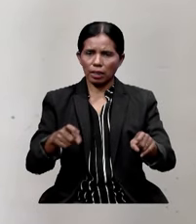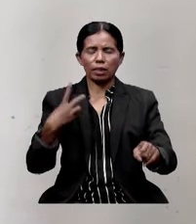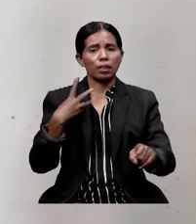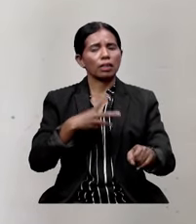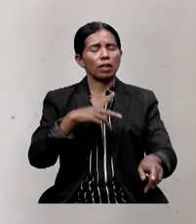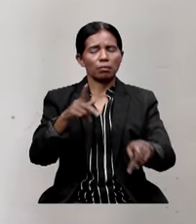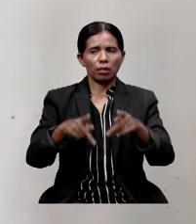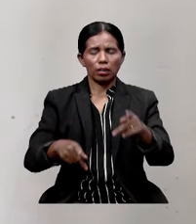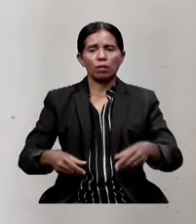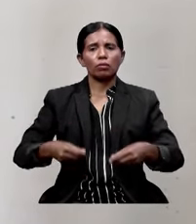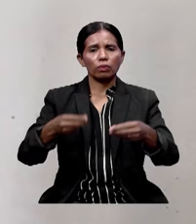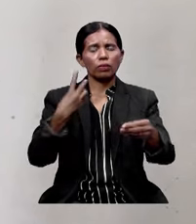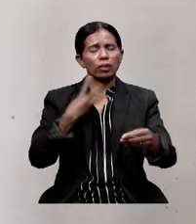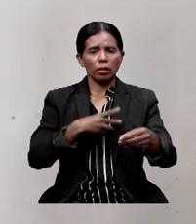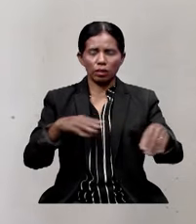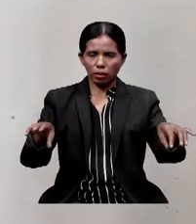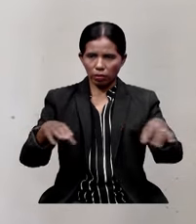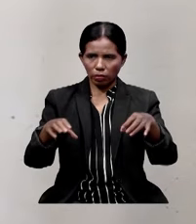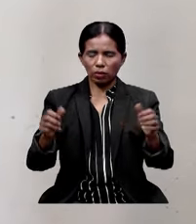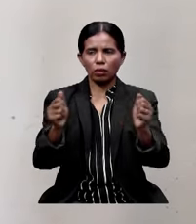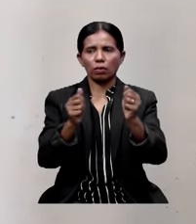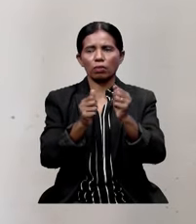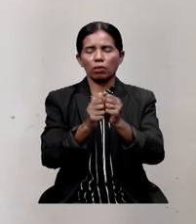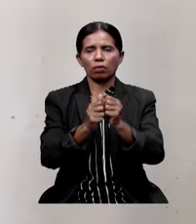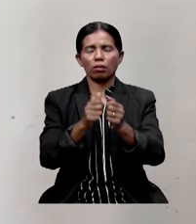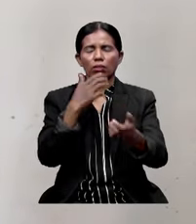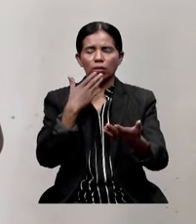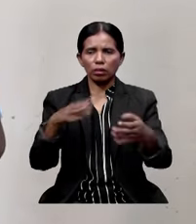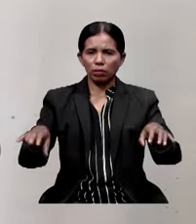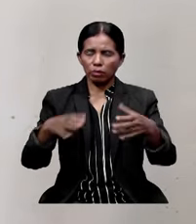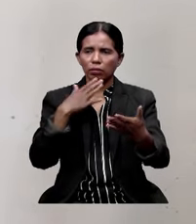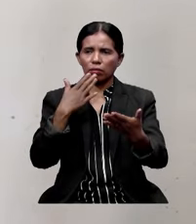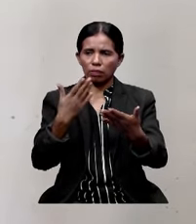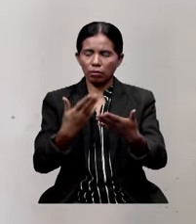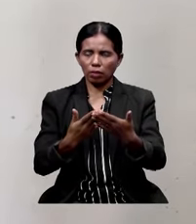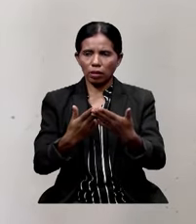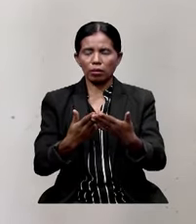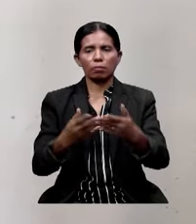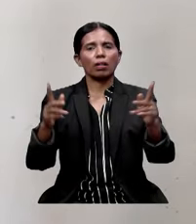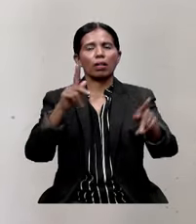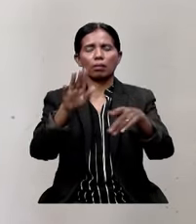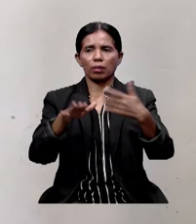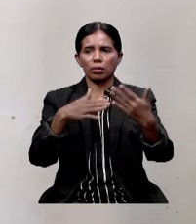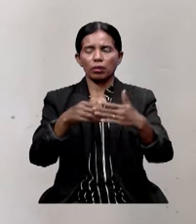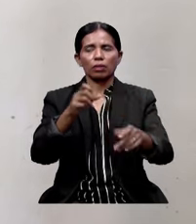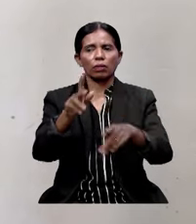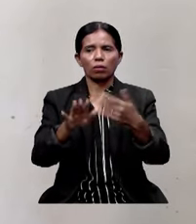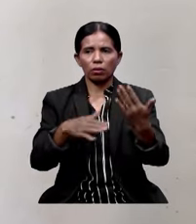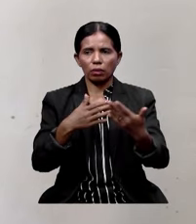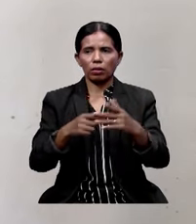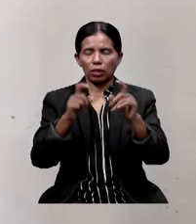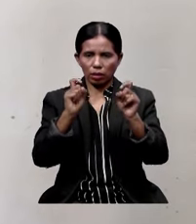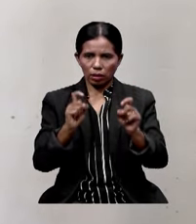nebe ma desempenha ita ni servisu ho funsaun ida nene funsaun ba bem comum ba sociedade ida nene ma ten